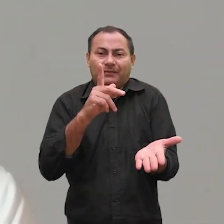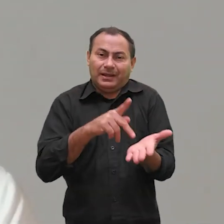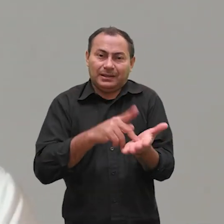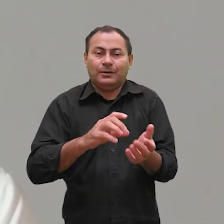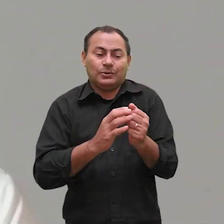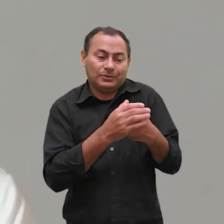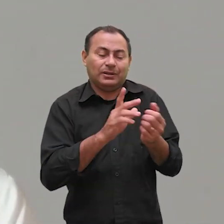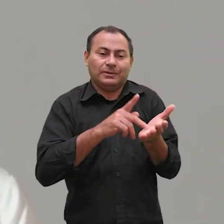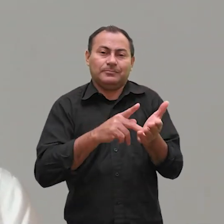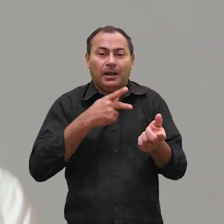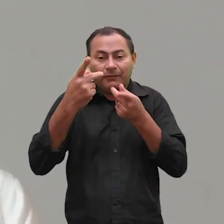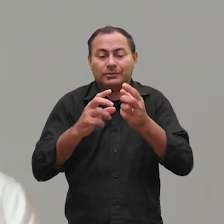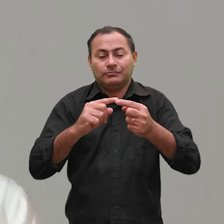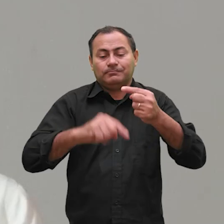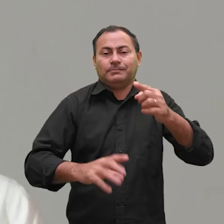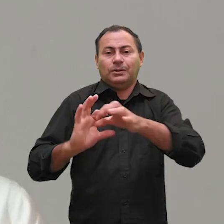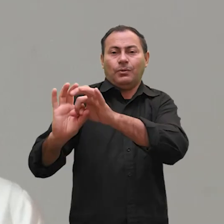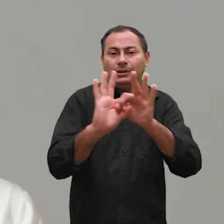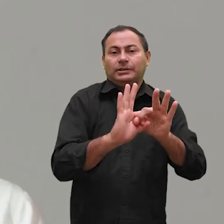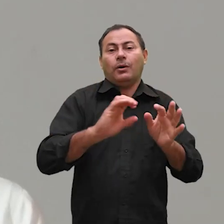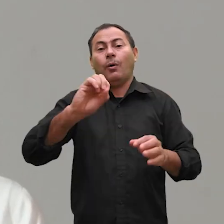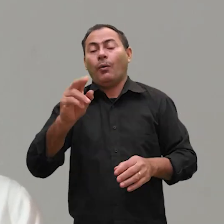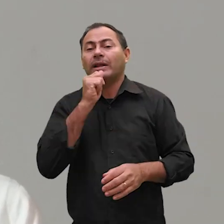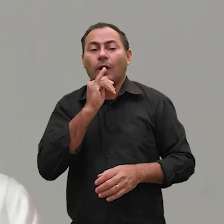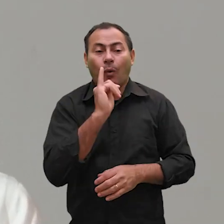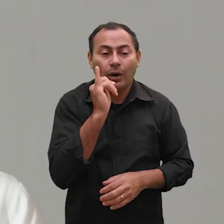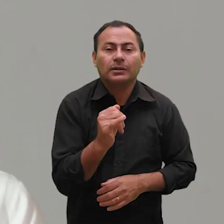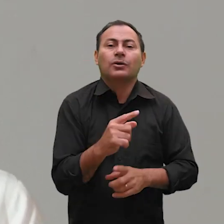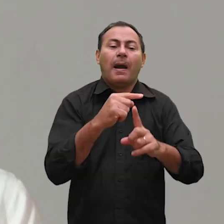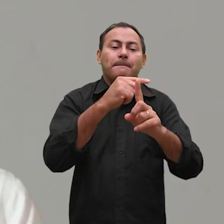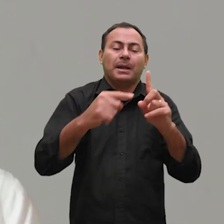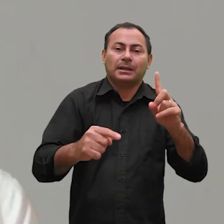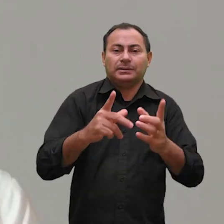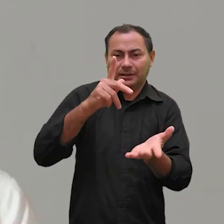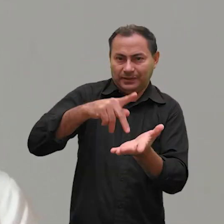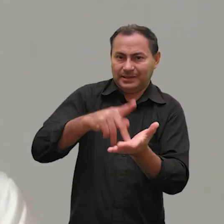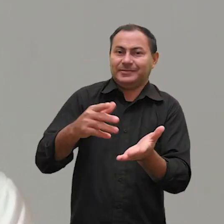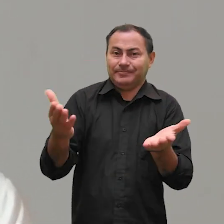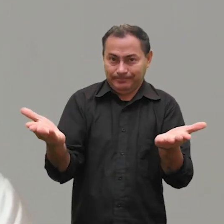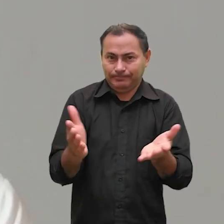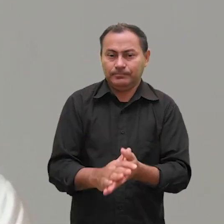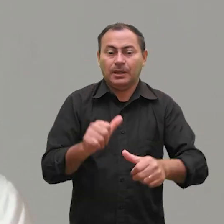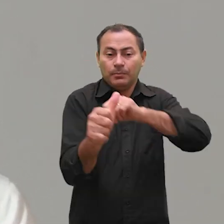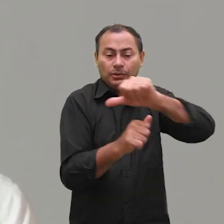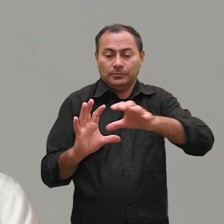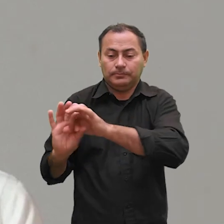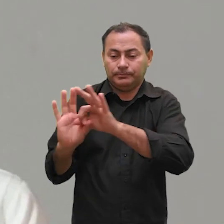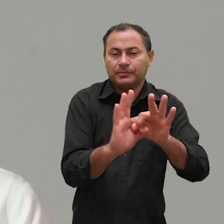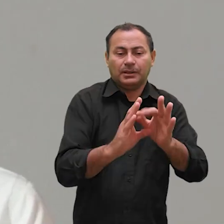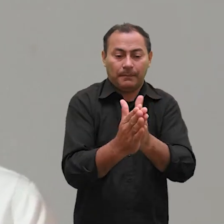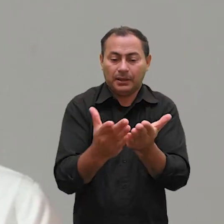a verdade, ou relatar a verdade fora do contexto, ou ainda, contar apenas uma parte da verdade.